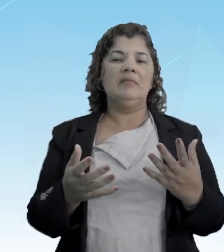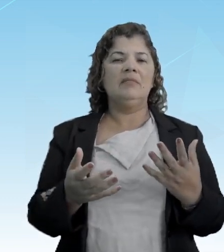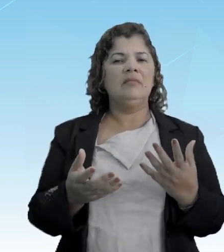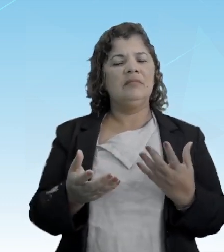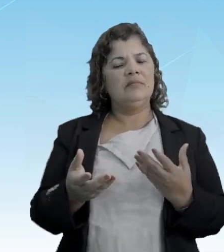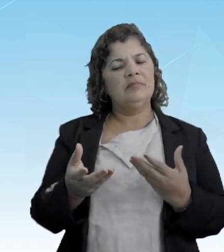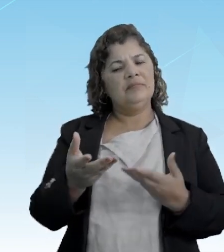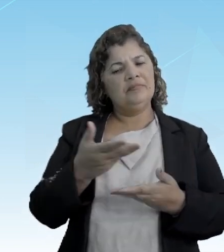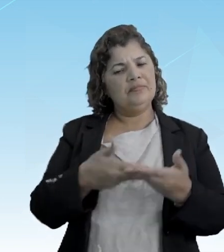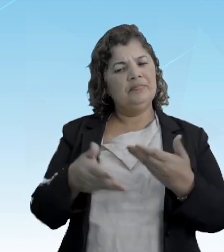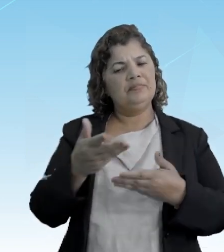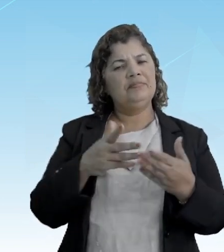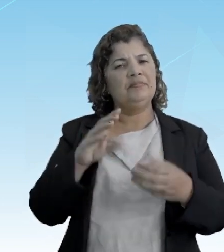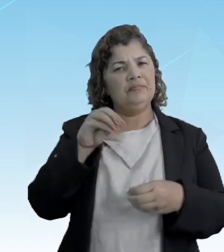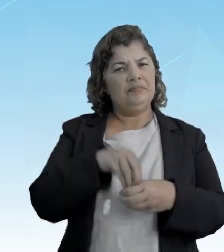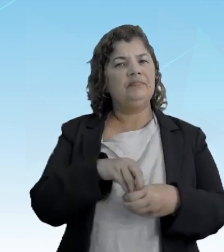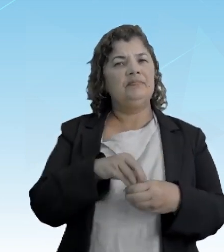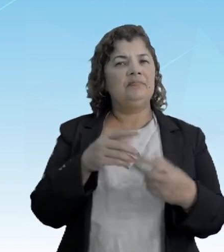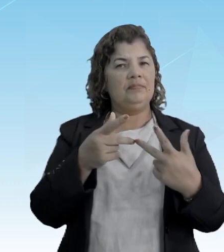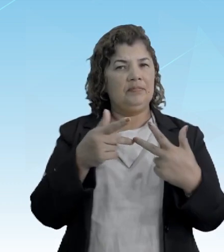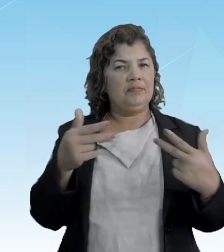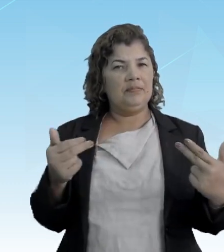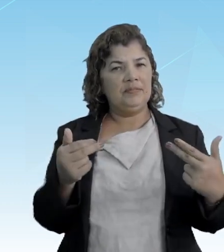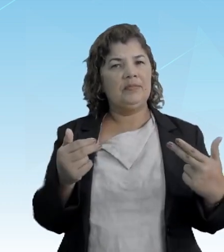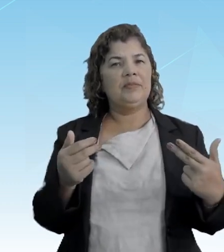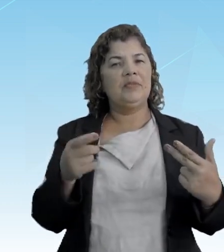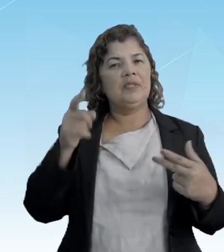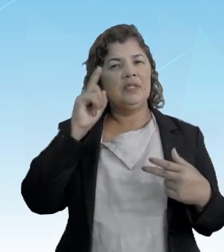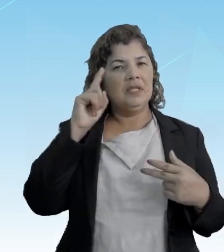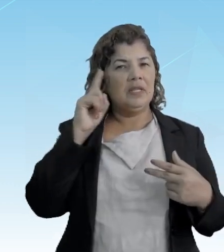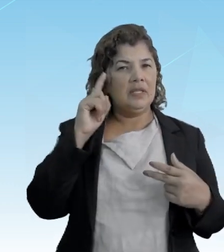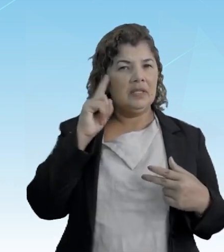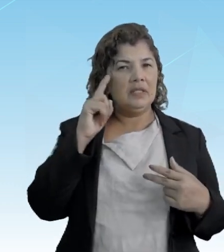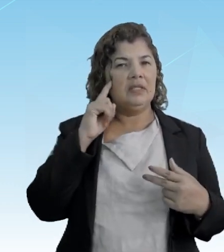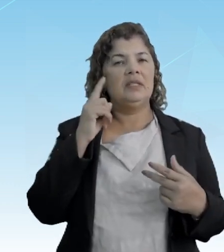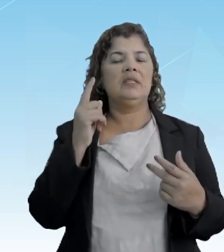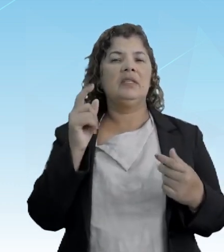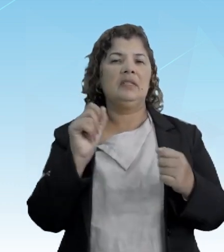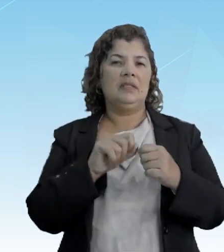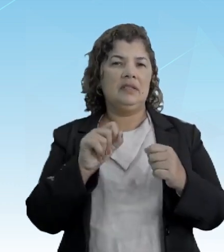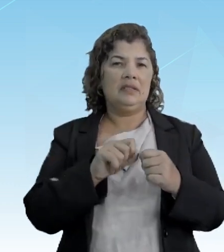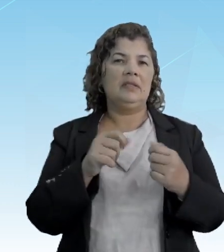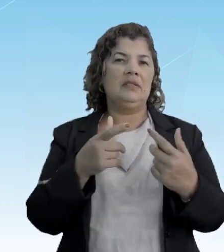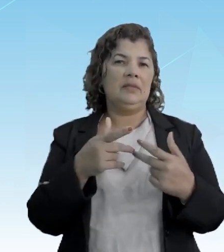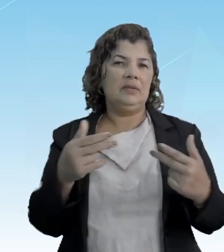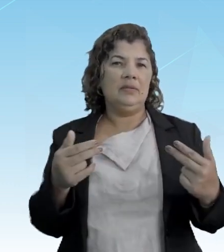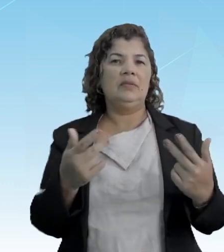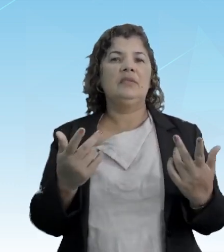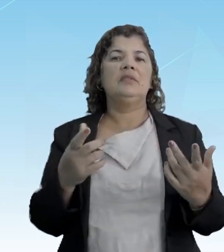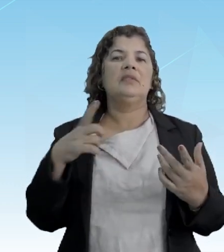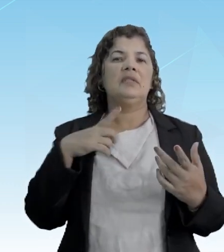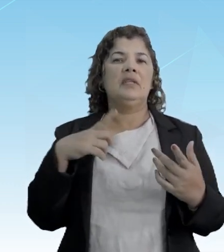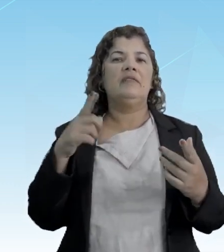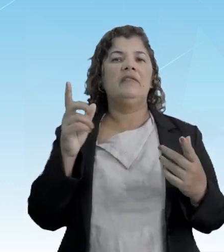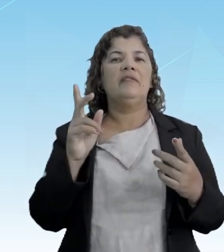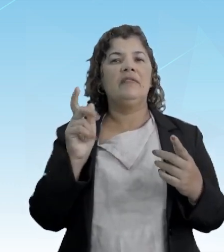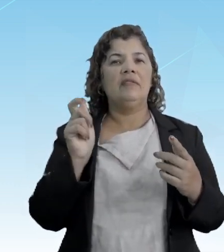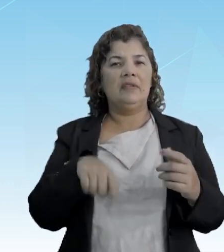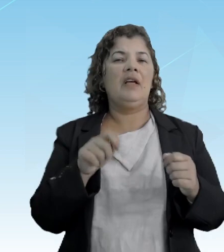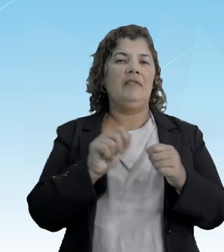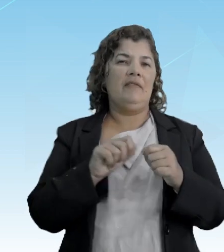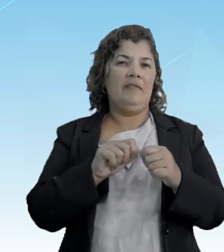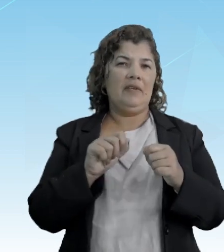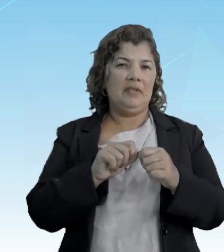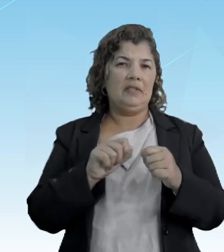misturar dentro das suas coisas, né, do seu dia a dia, dos seus afazeres, coisas que façam com que você trilhe esse